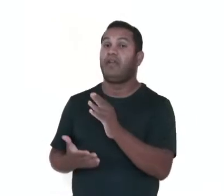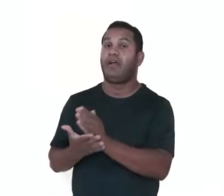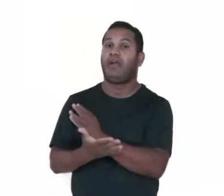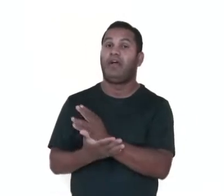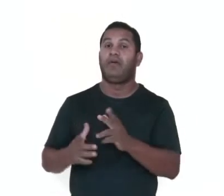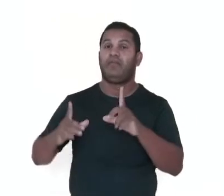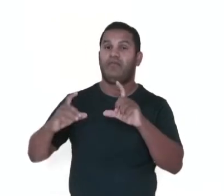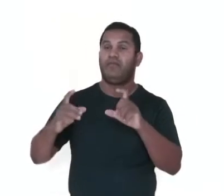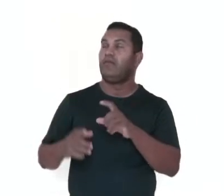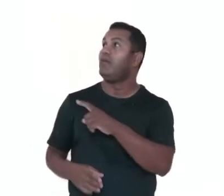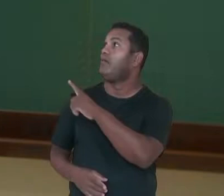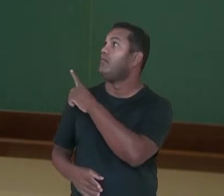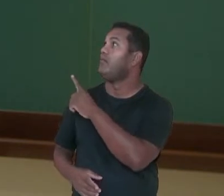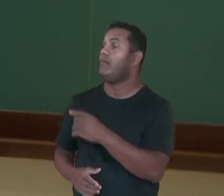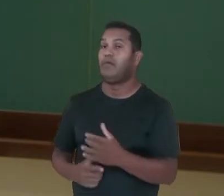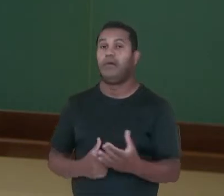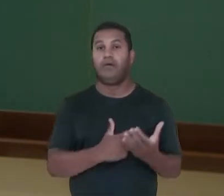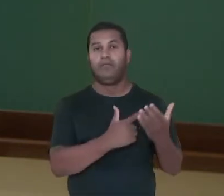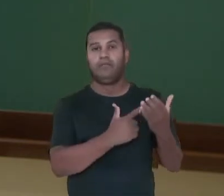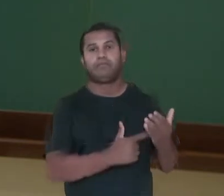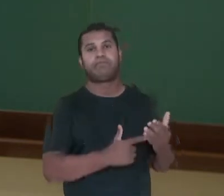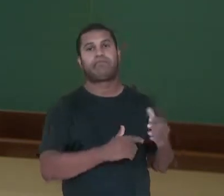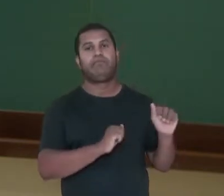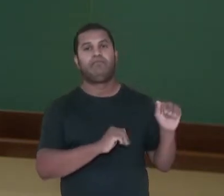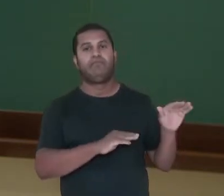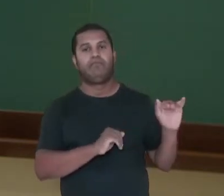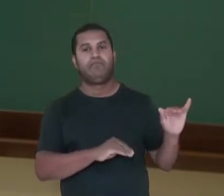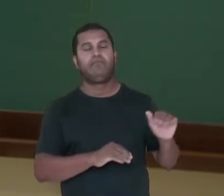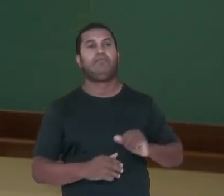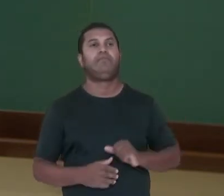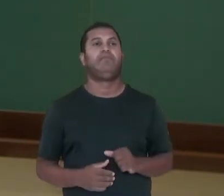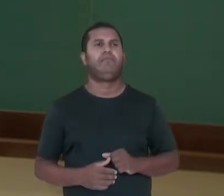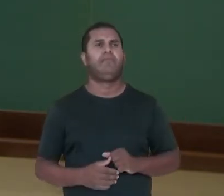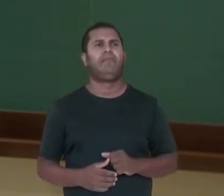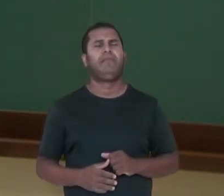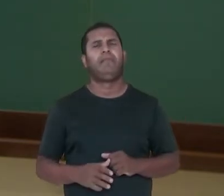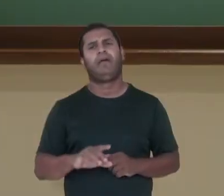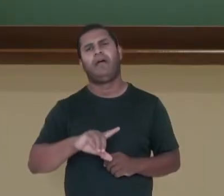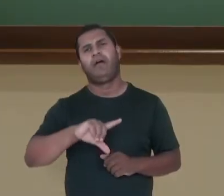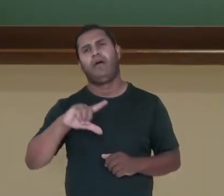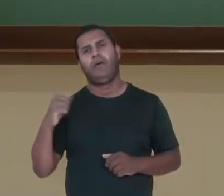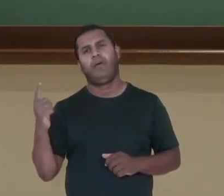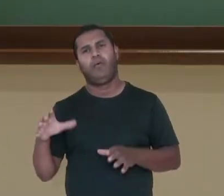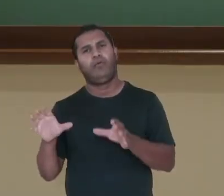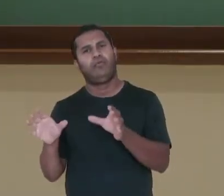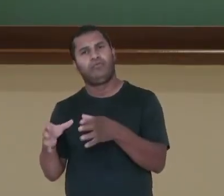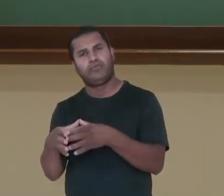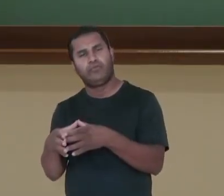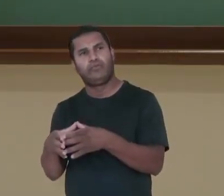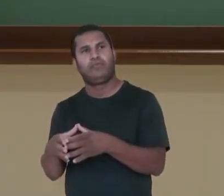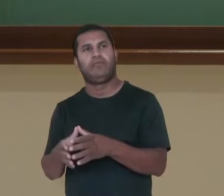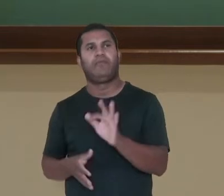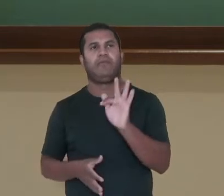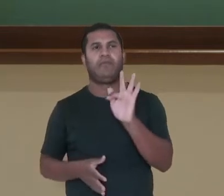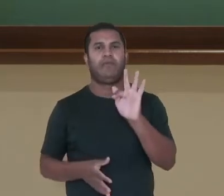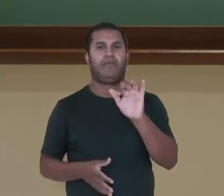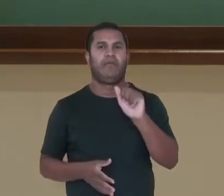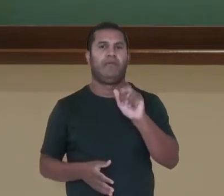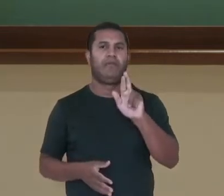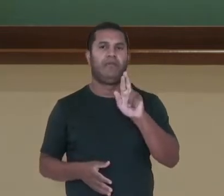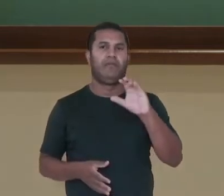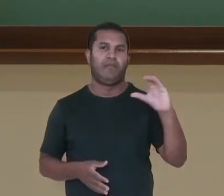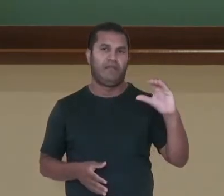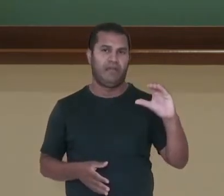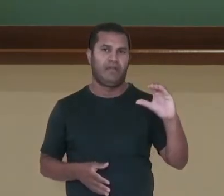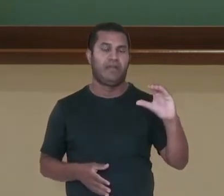componentes do ELN. Bom, e as FARC? As FARC, né, já é uma organização que até hoje, né, por meio da violência,